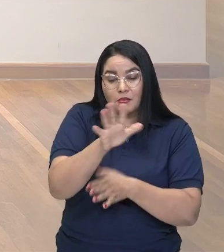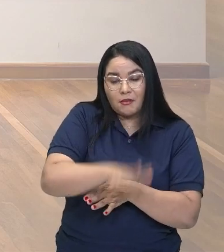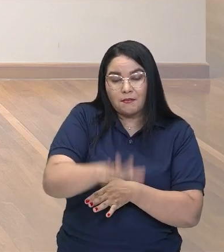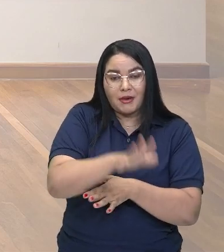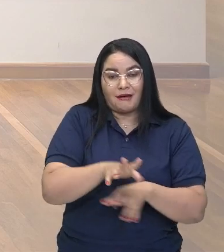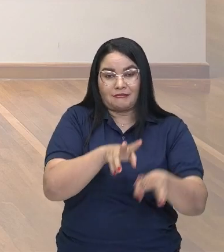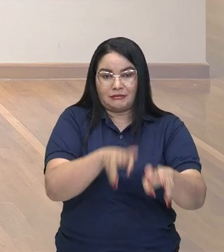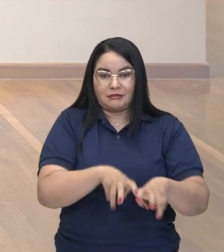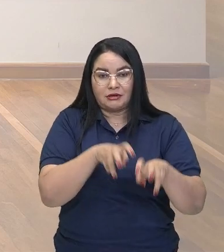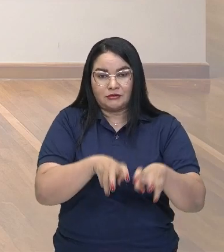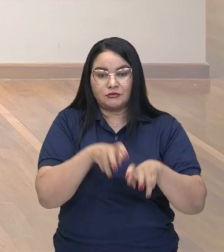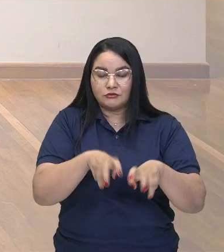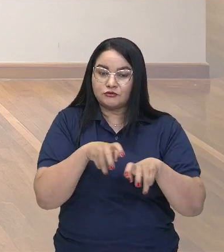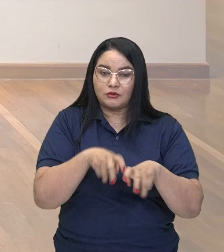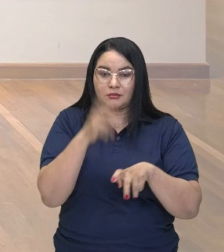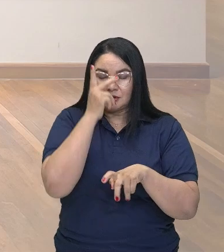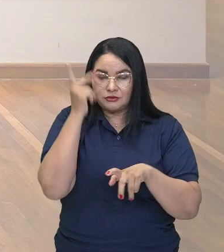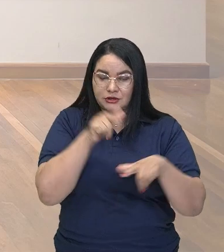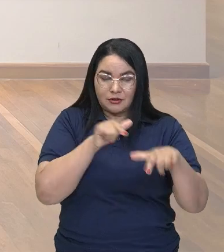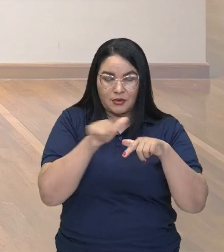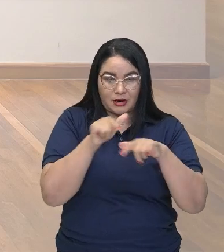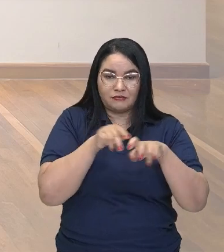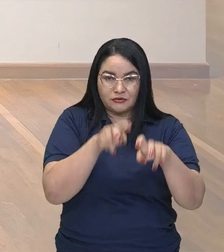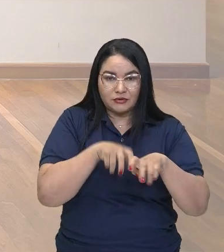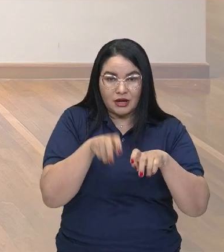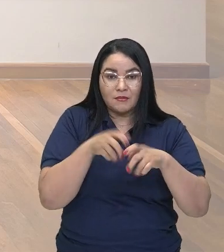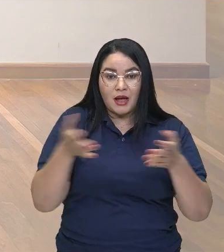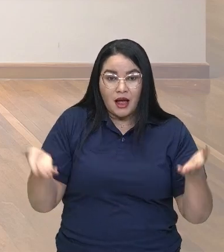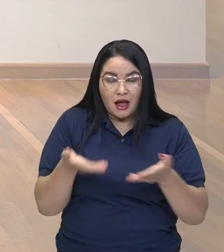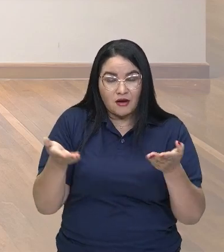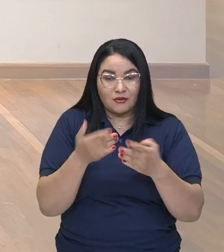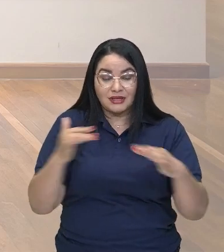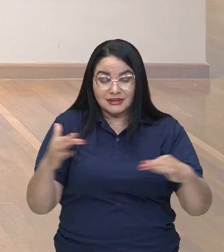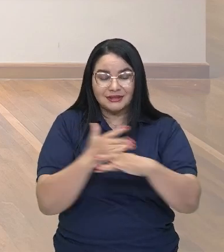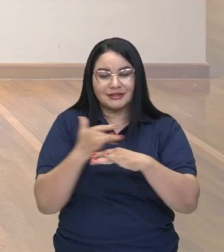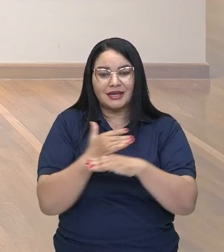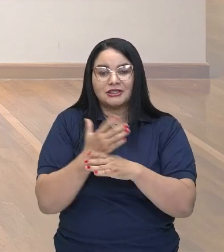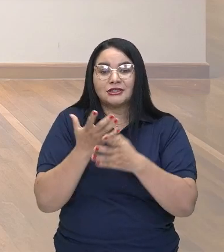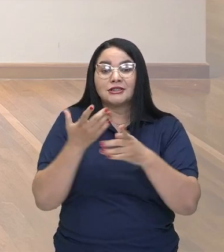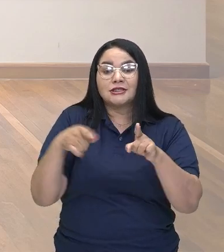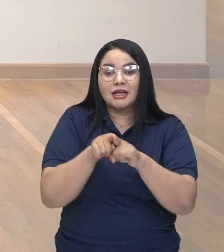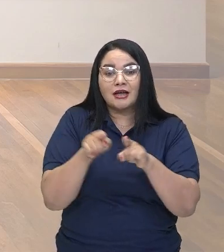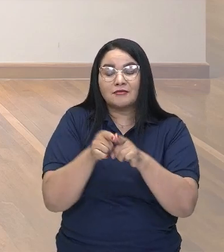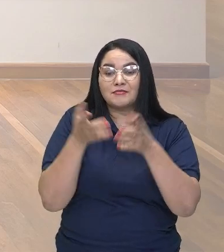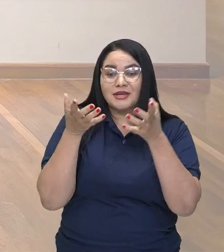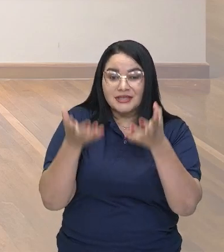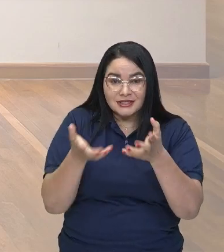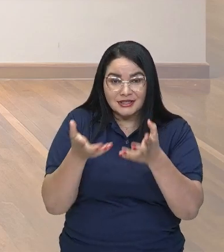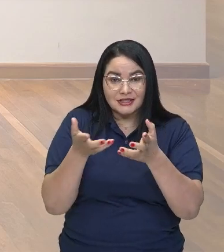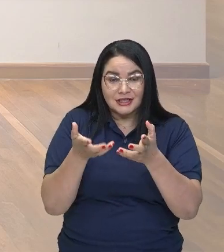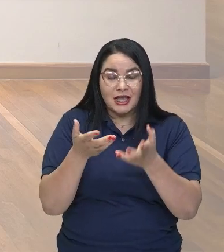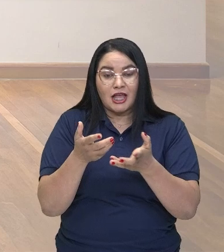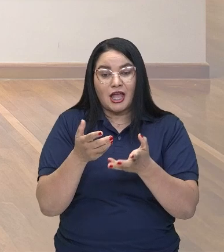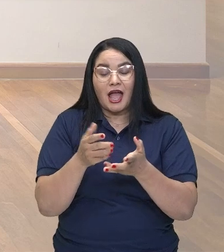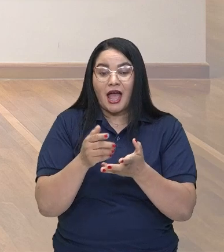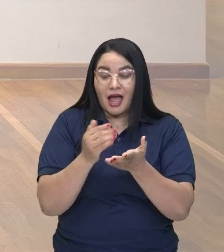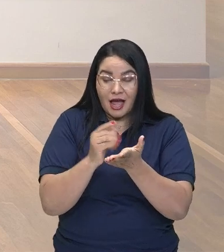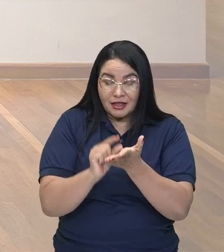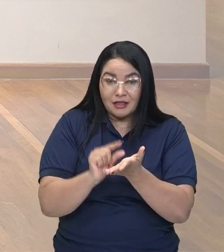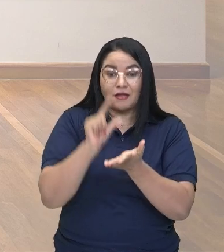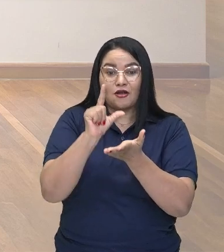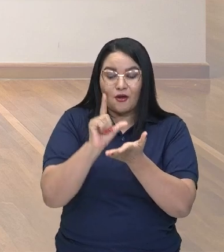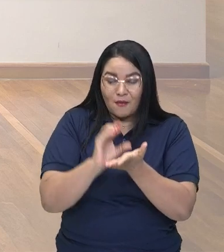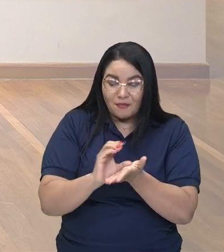o setor do campo, e agora a cidade também cobra uma maior fatia, né, de participação do governo federal